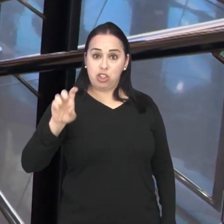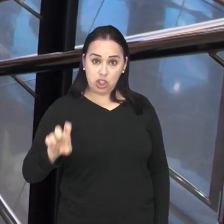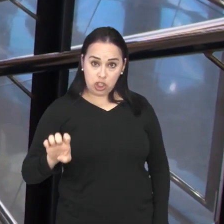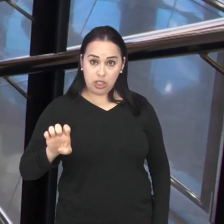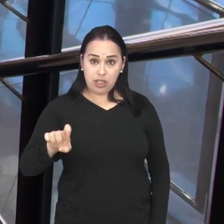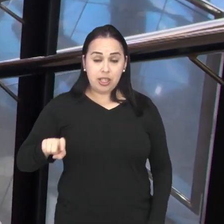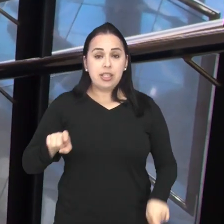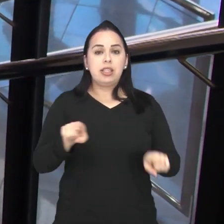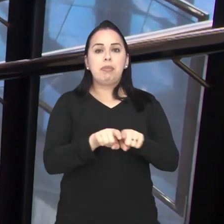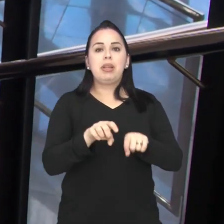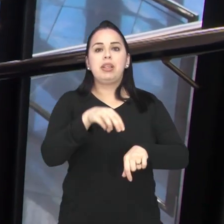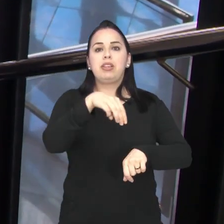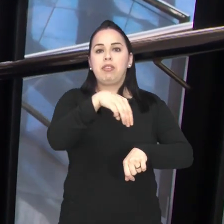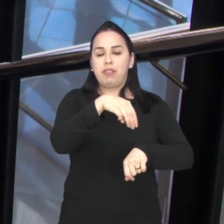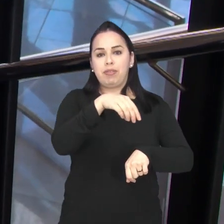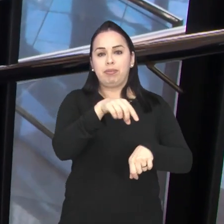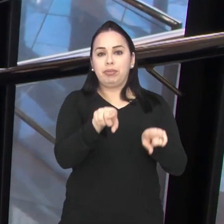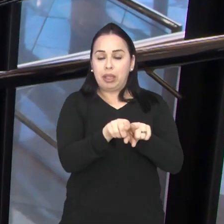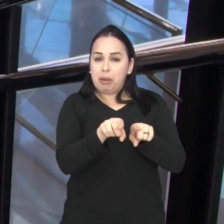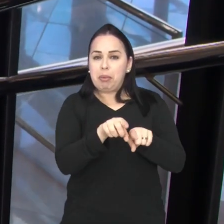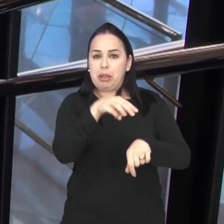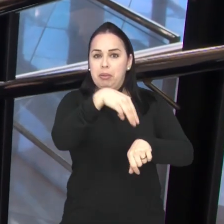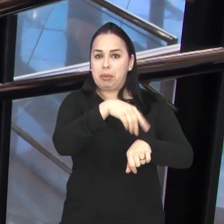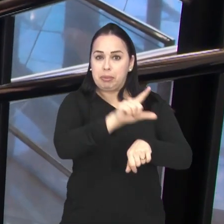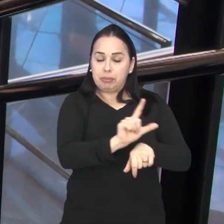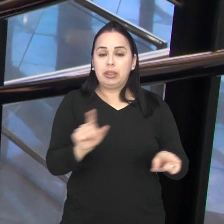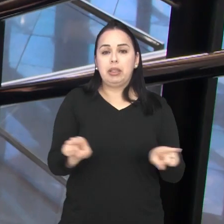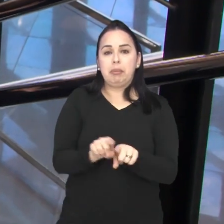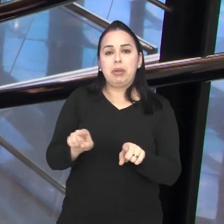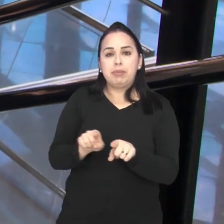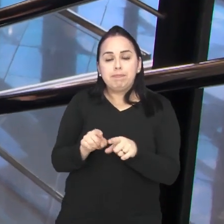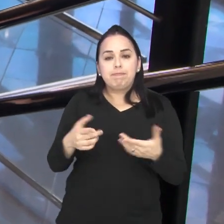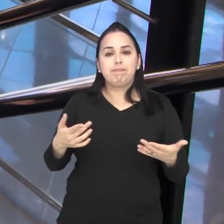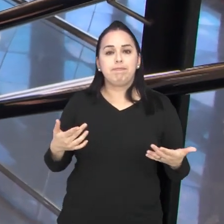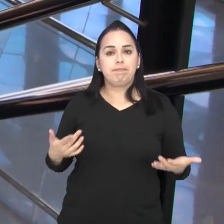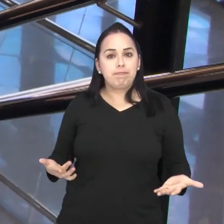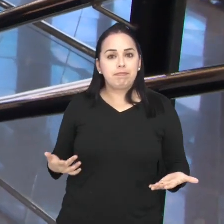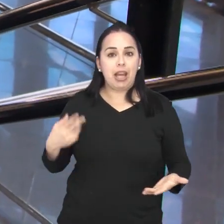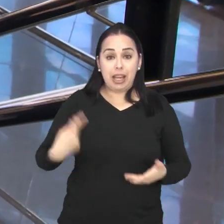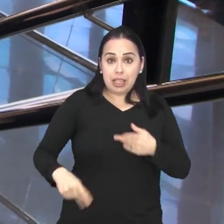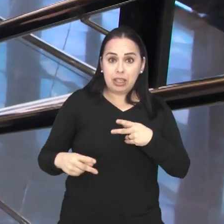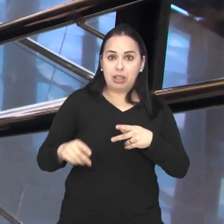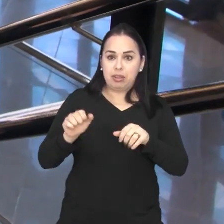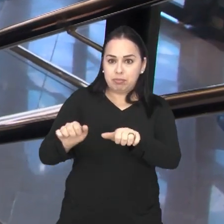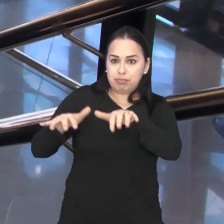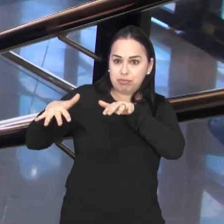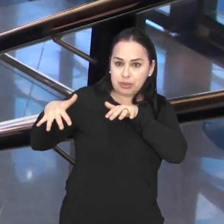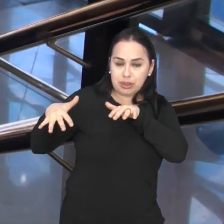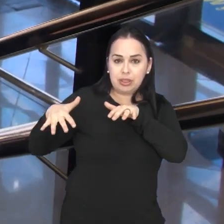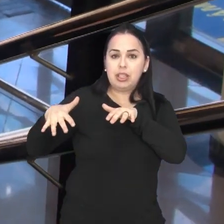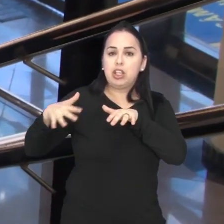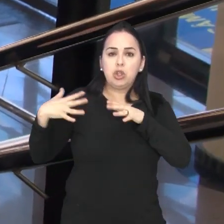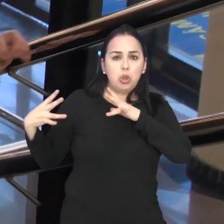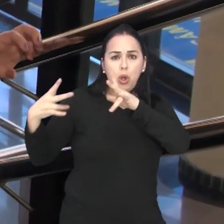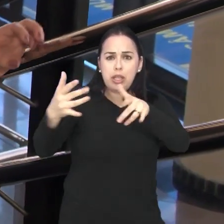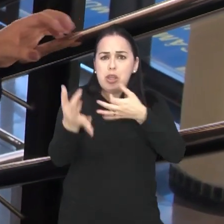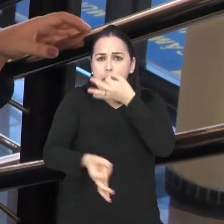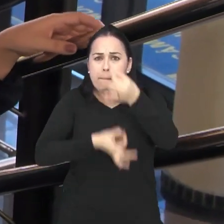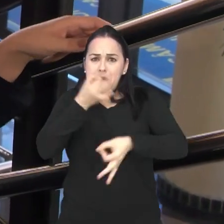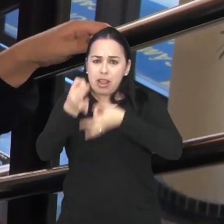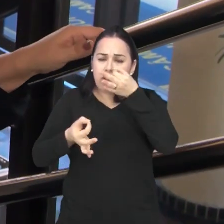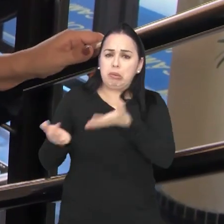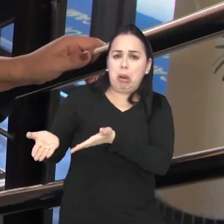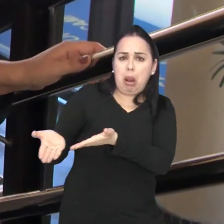São Francisco Xavier. A primeira delas vai acontecer aqui na Câmara, no auditório Mário Covas. Todas as demandas enviadas pelos